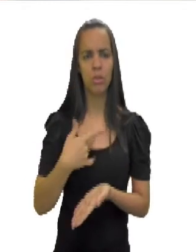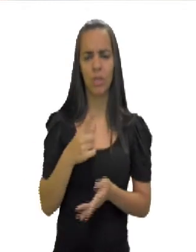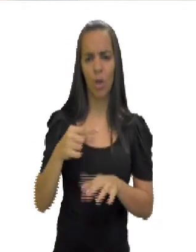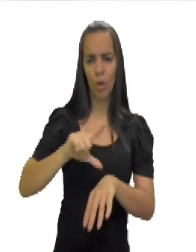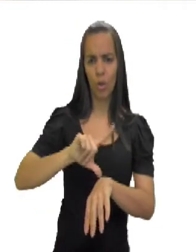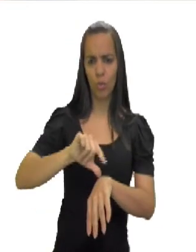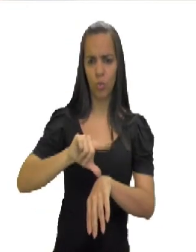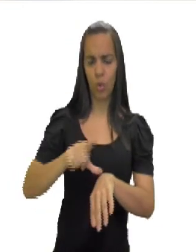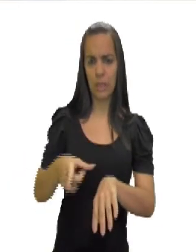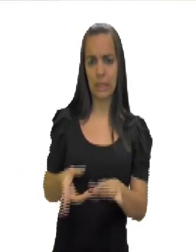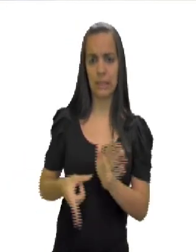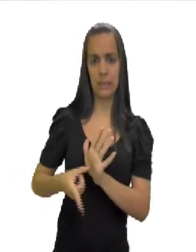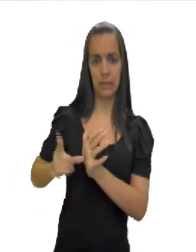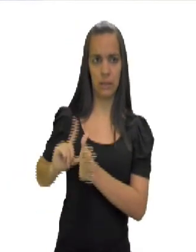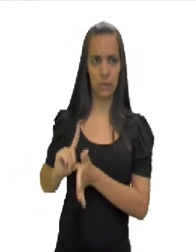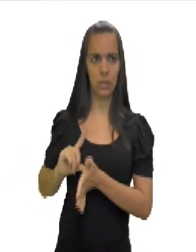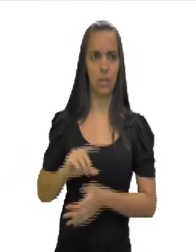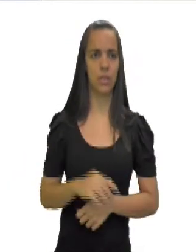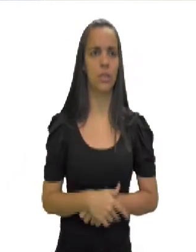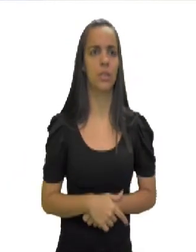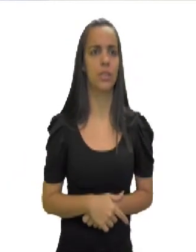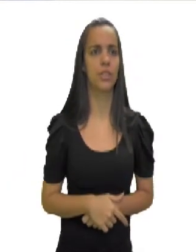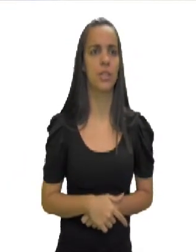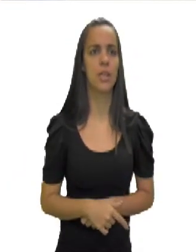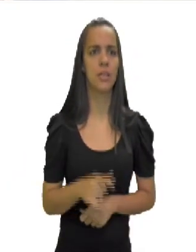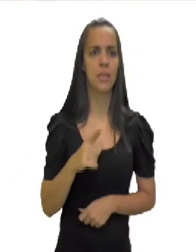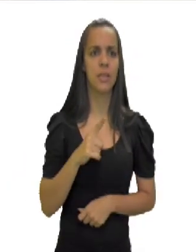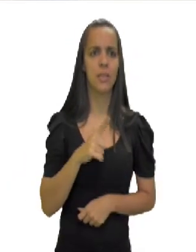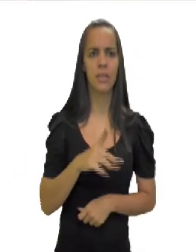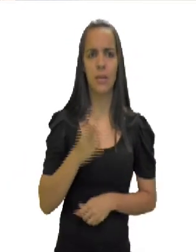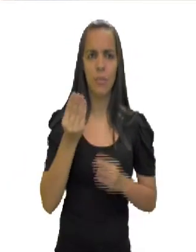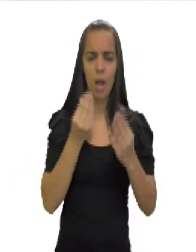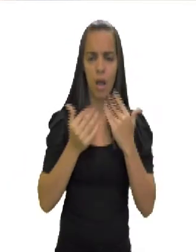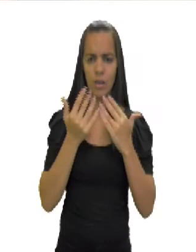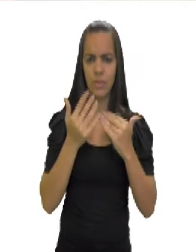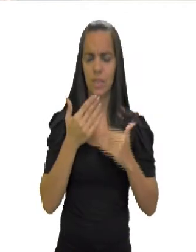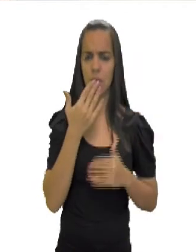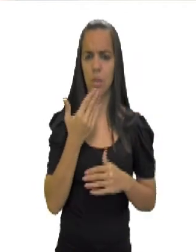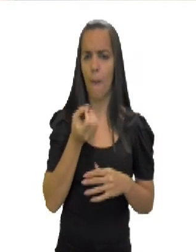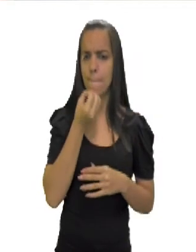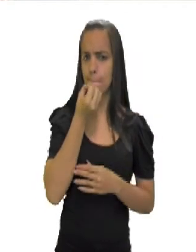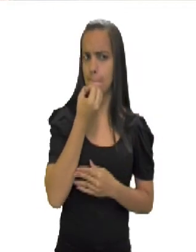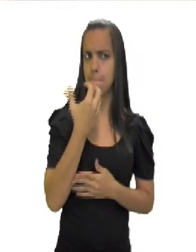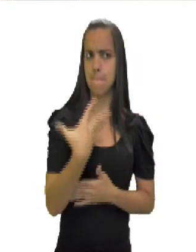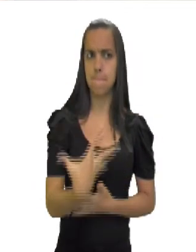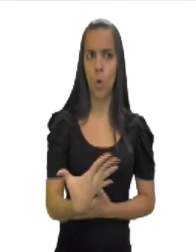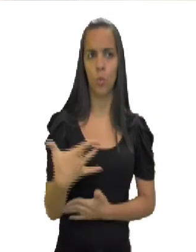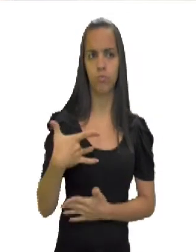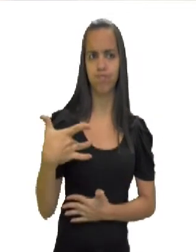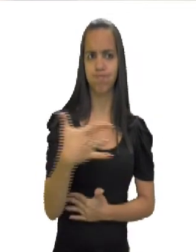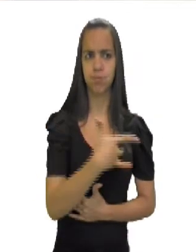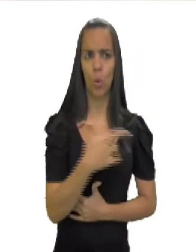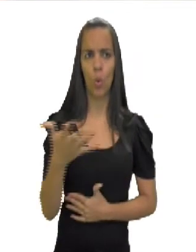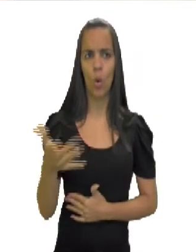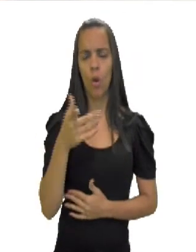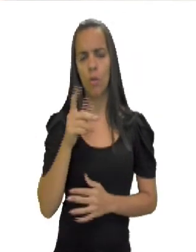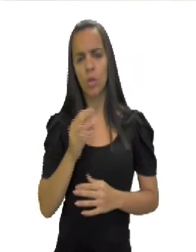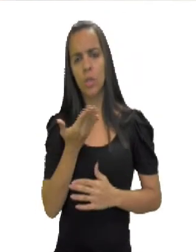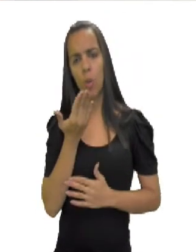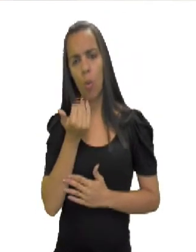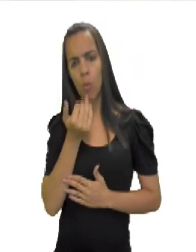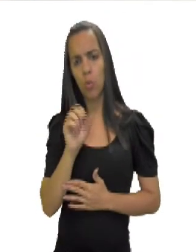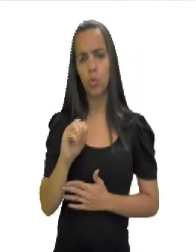em casos de ter tido refeições fartas no almoço ou jantar,